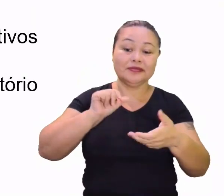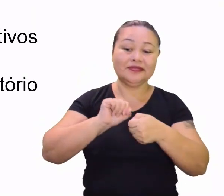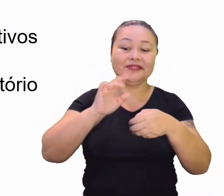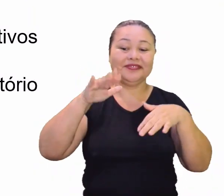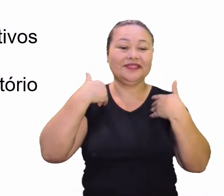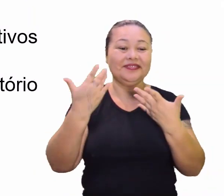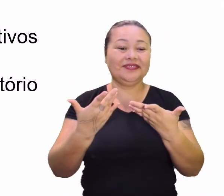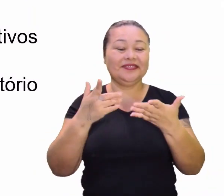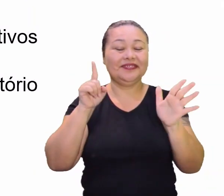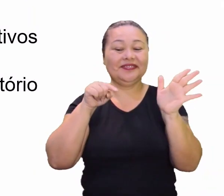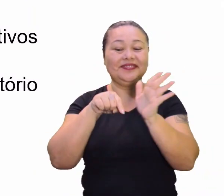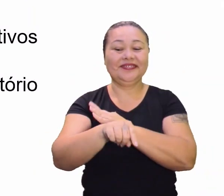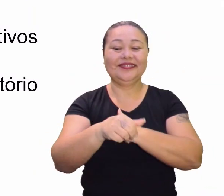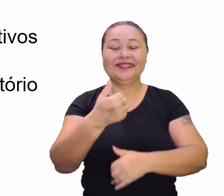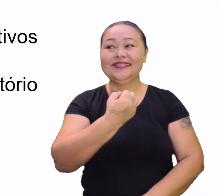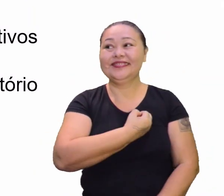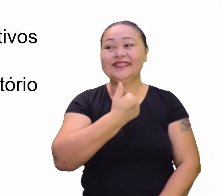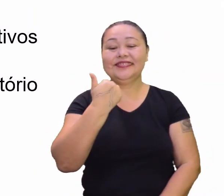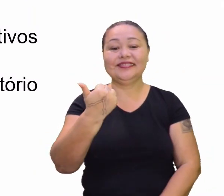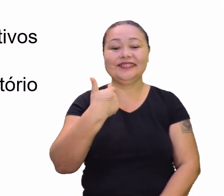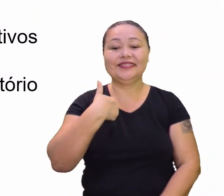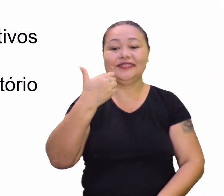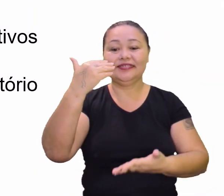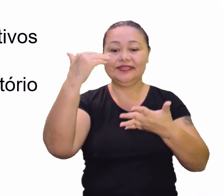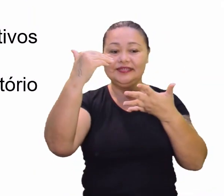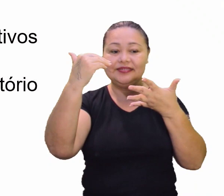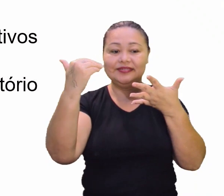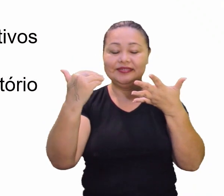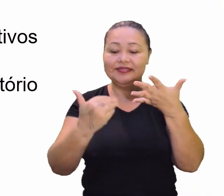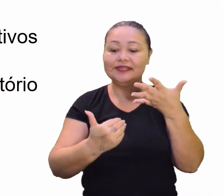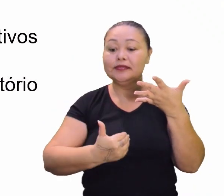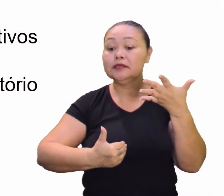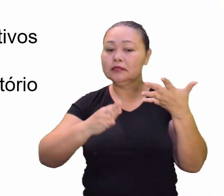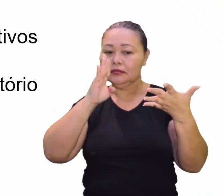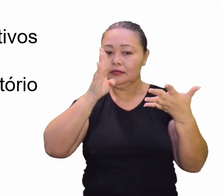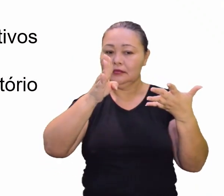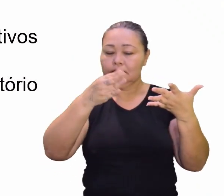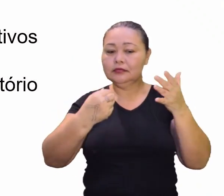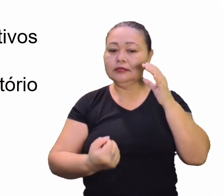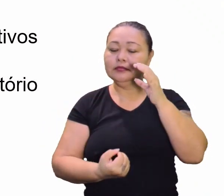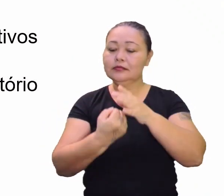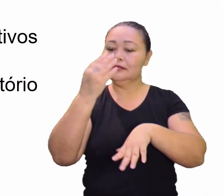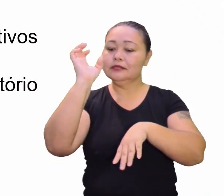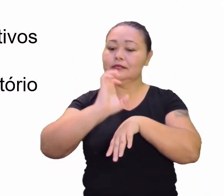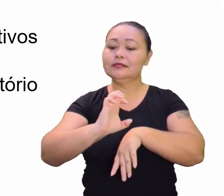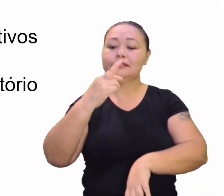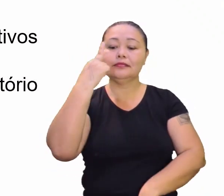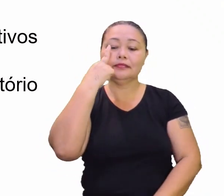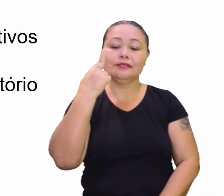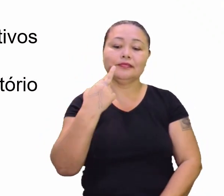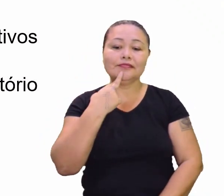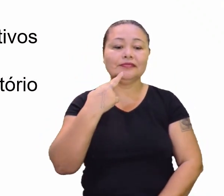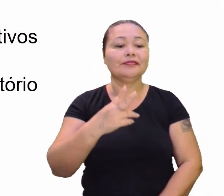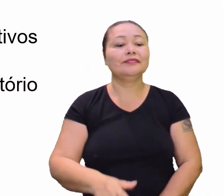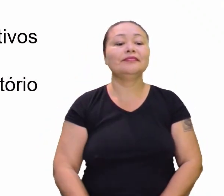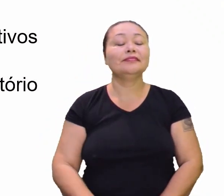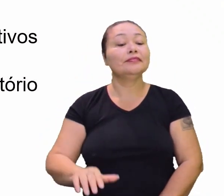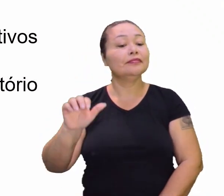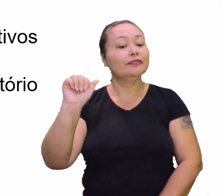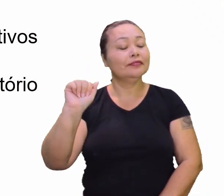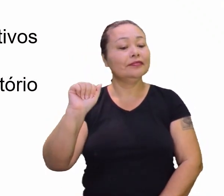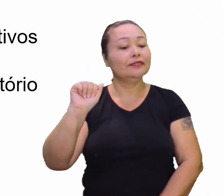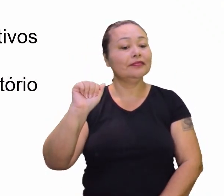resolução. Questão 1. Considera-se como um dos fatores determinantes da criação do estado de